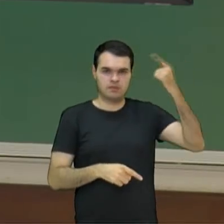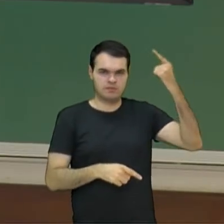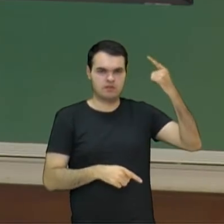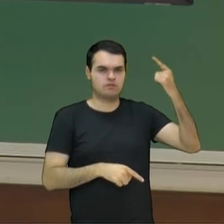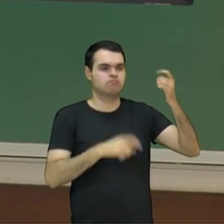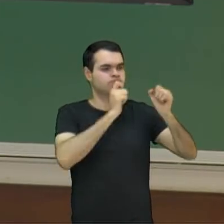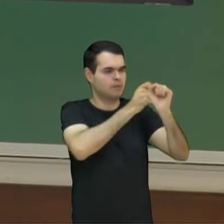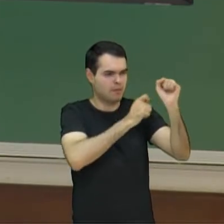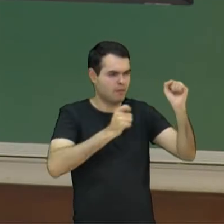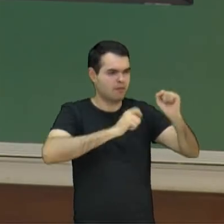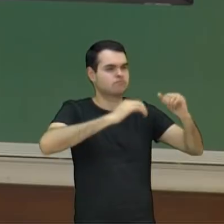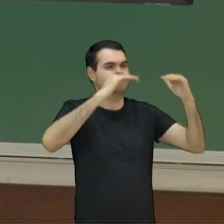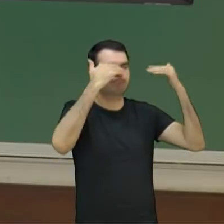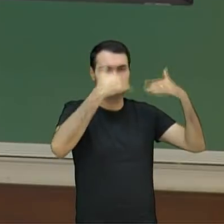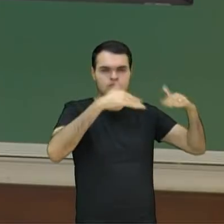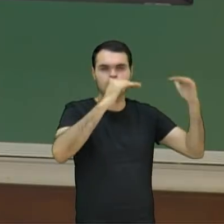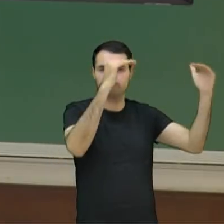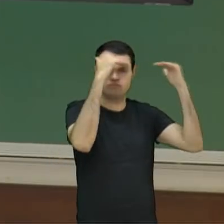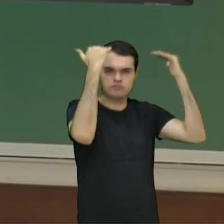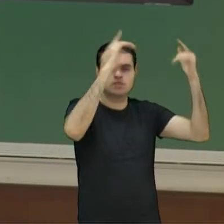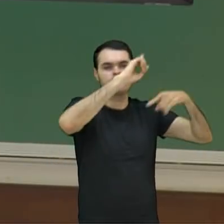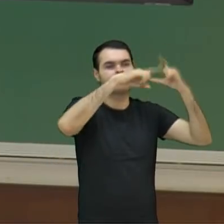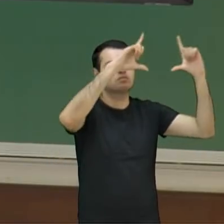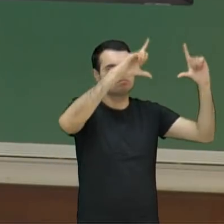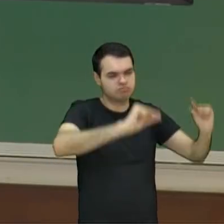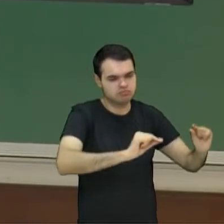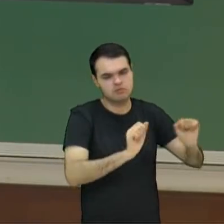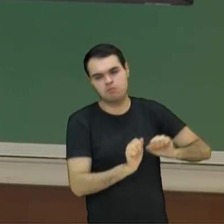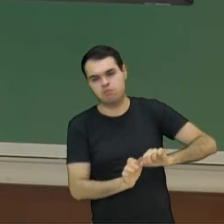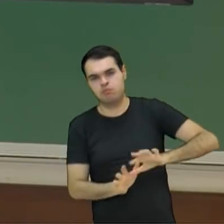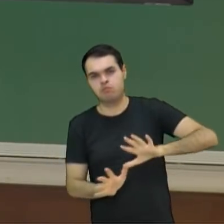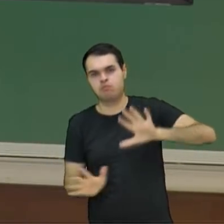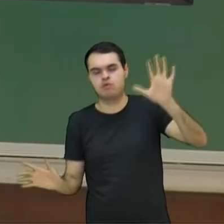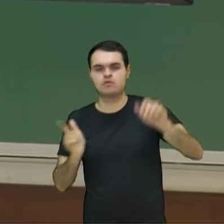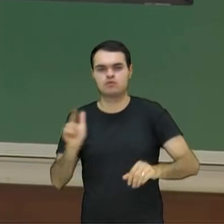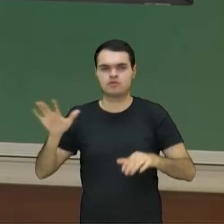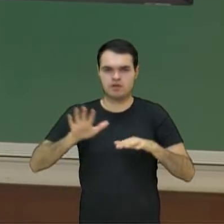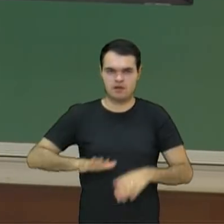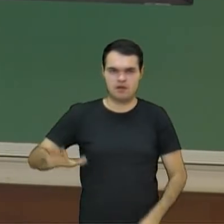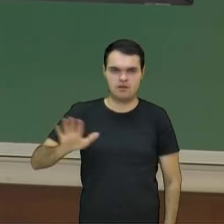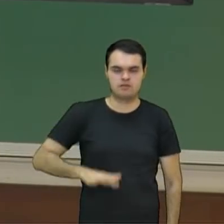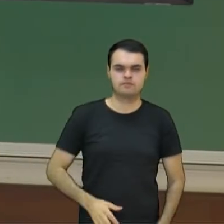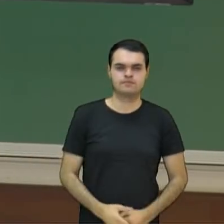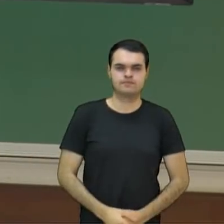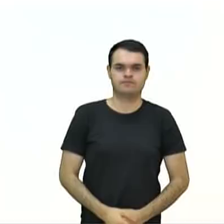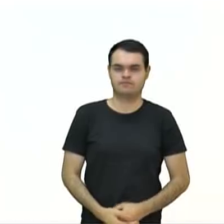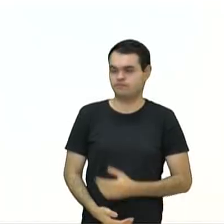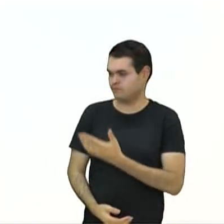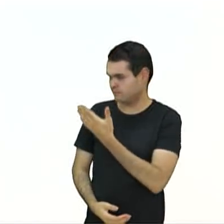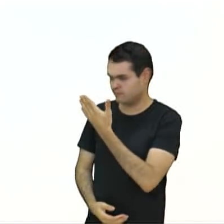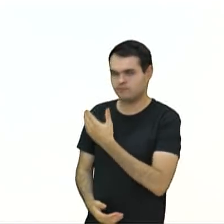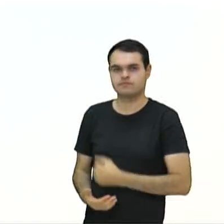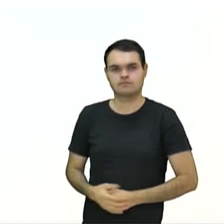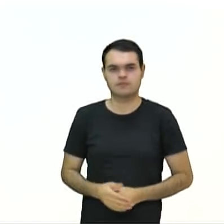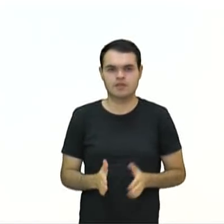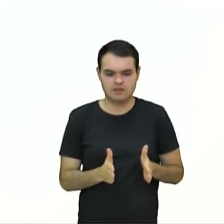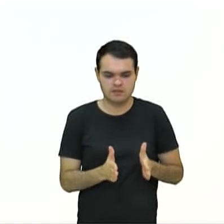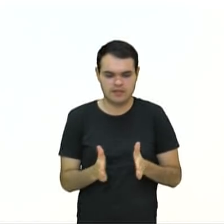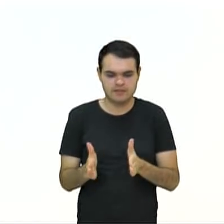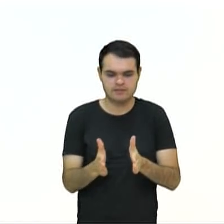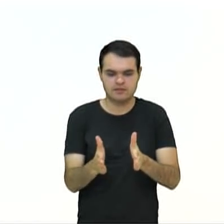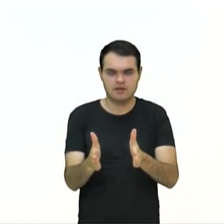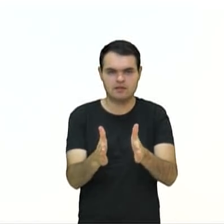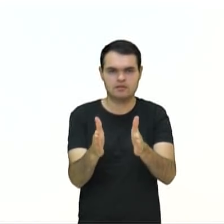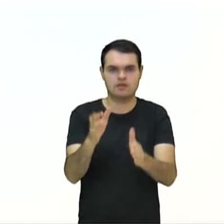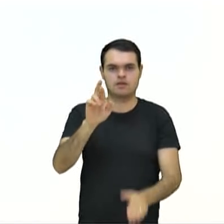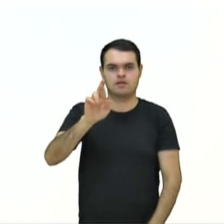entra em decadência e aí as famílias migram para outras áreas. É assim que funciona. Trouxe uma imagem ali da Estrada Real e a